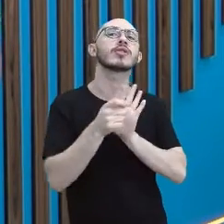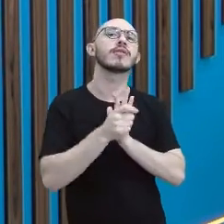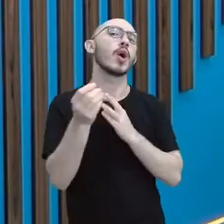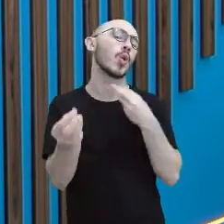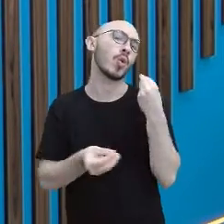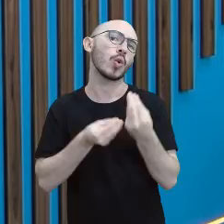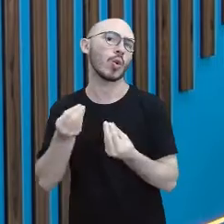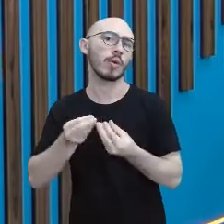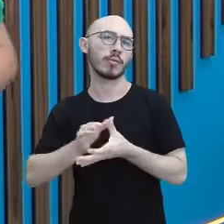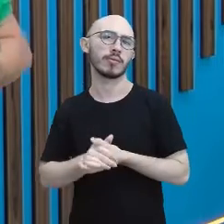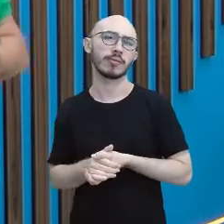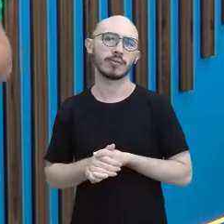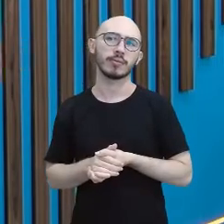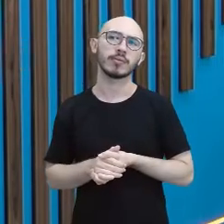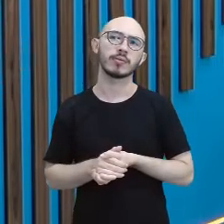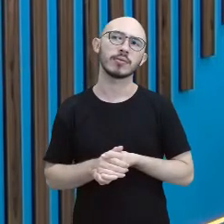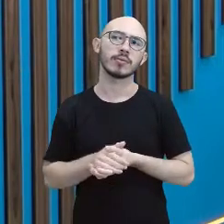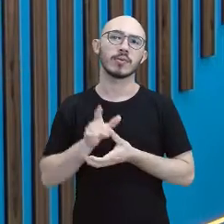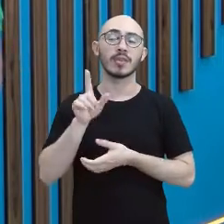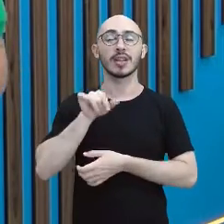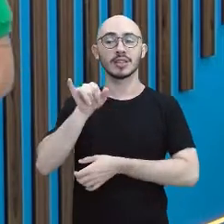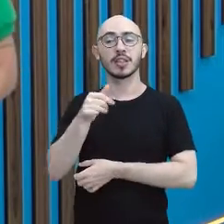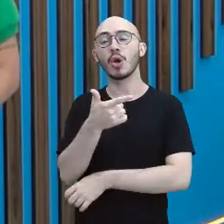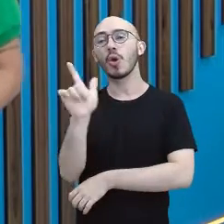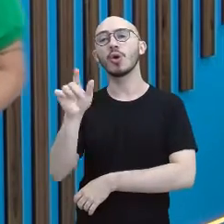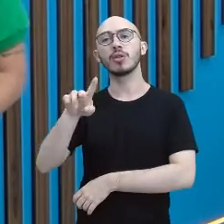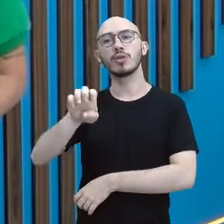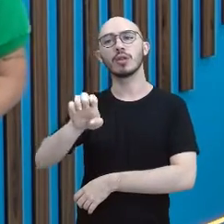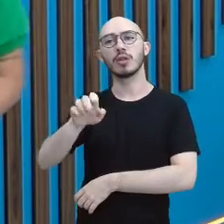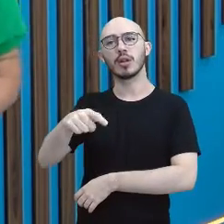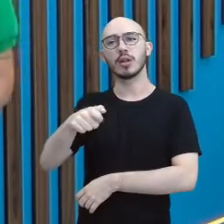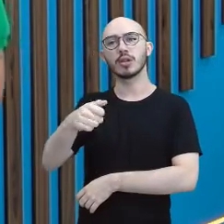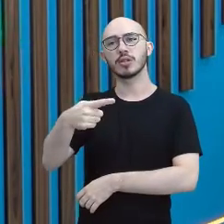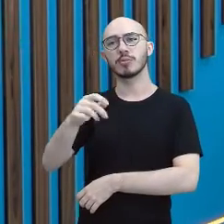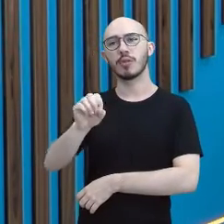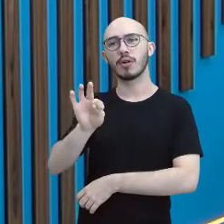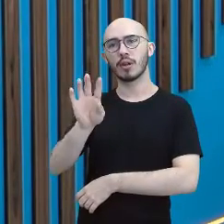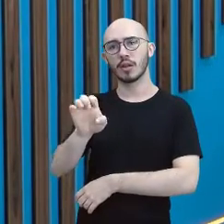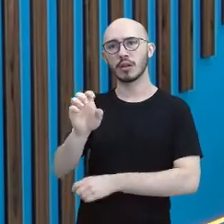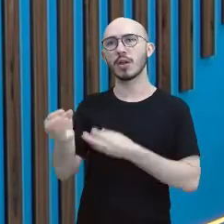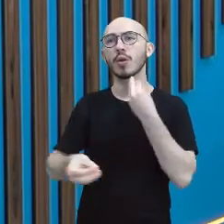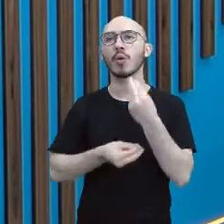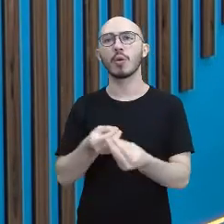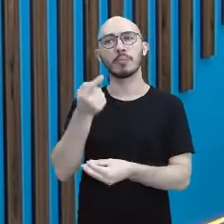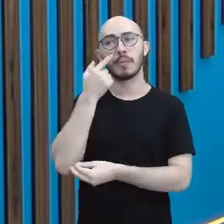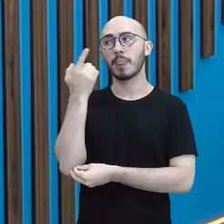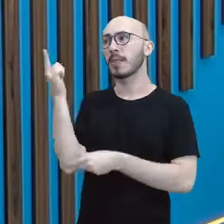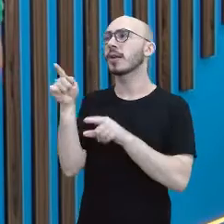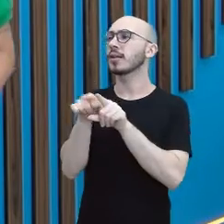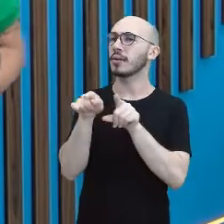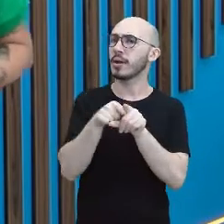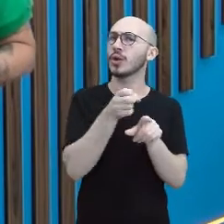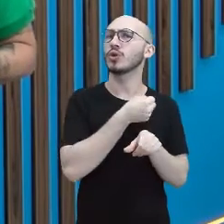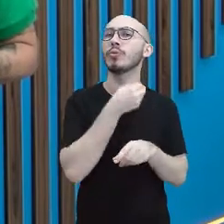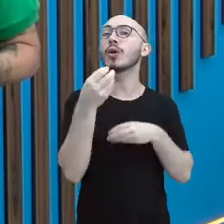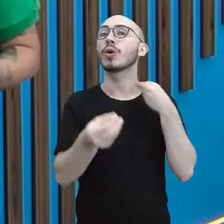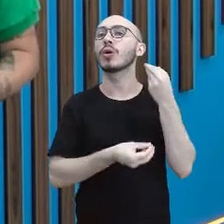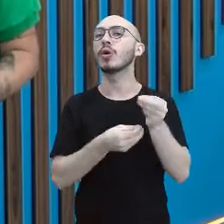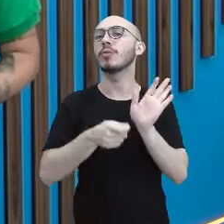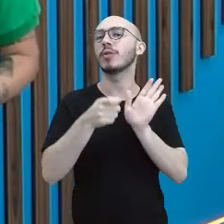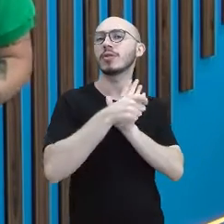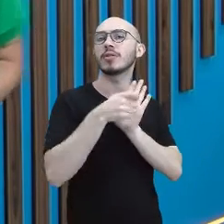esse número aqui em notação científica? Da mesma forma, como é que ficaria esse número aqui em